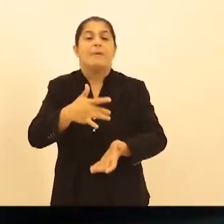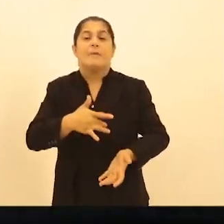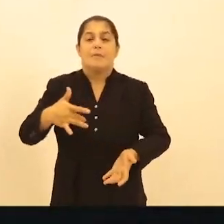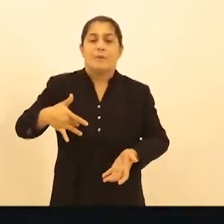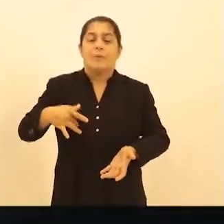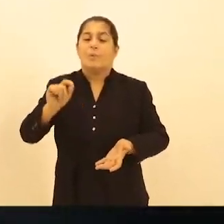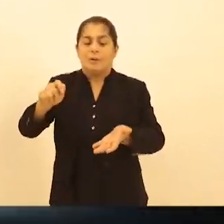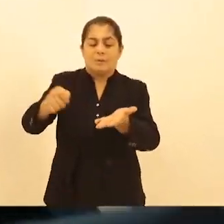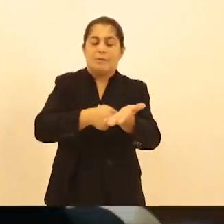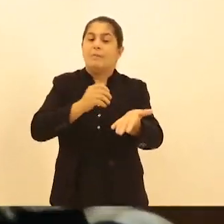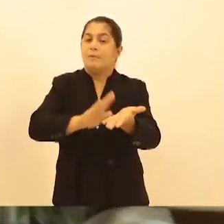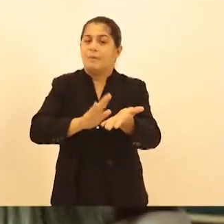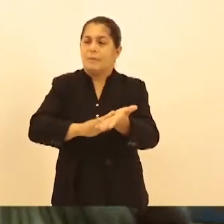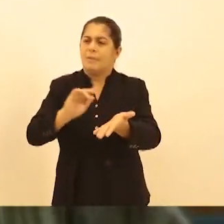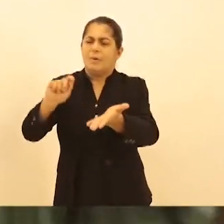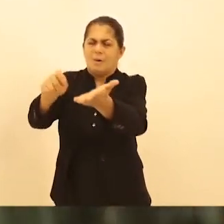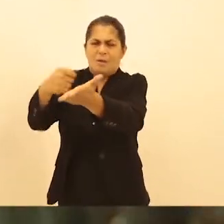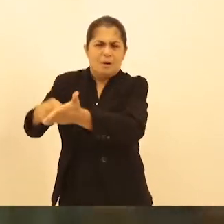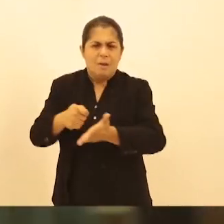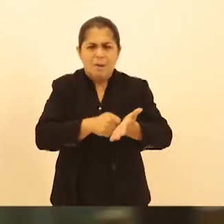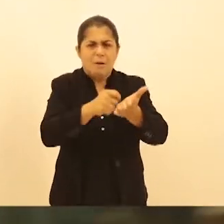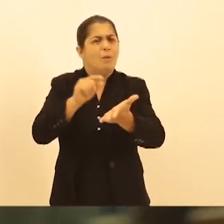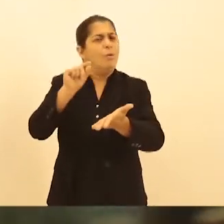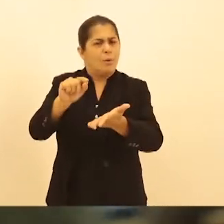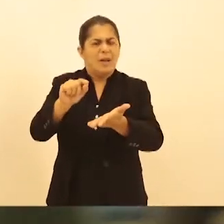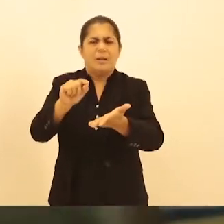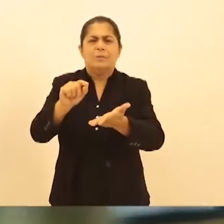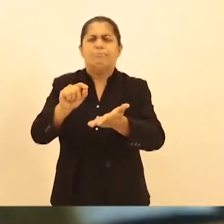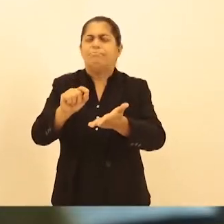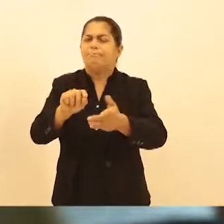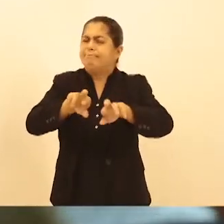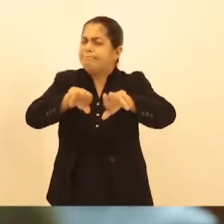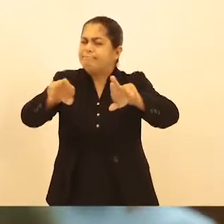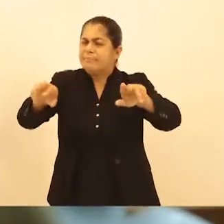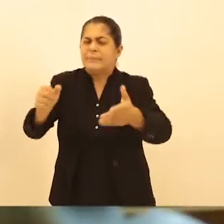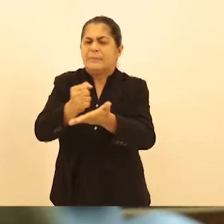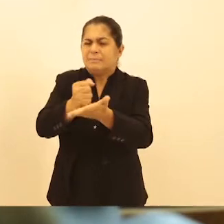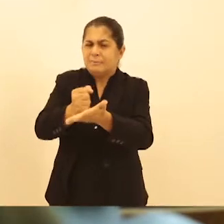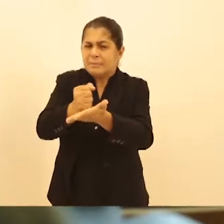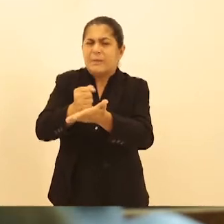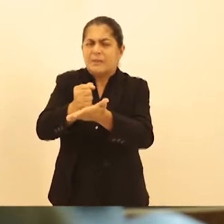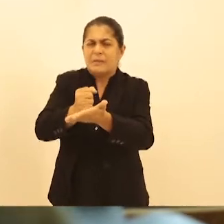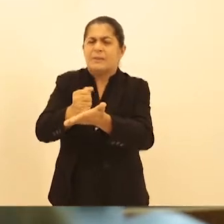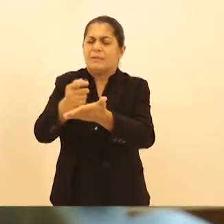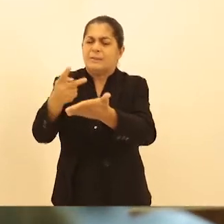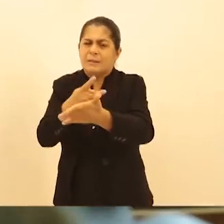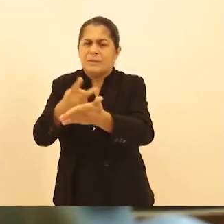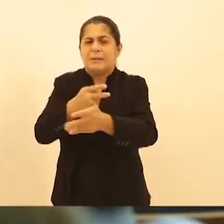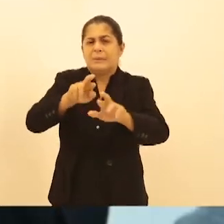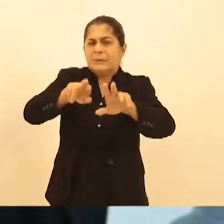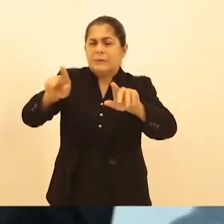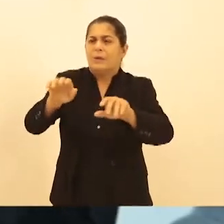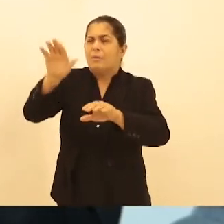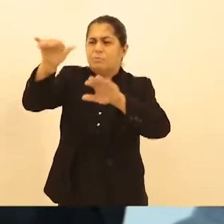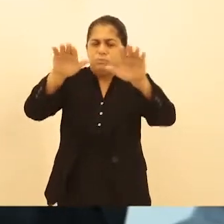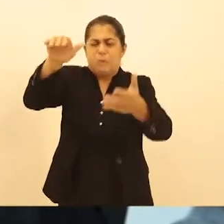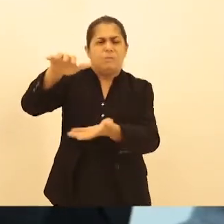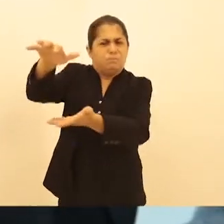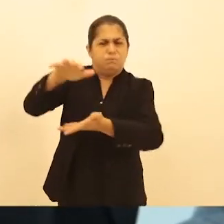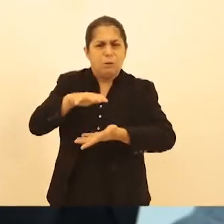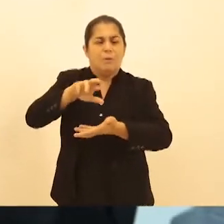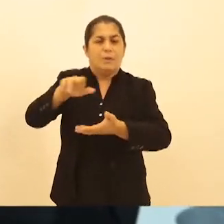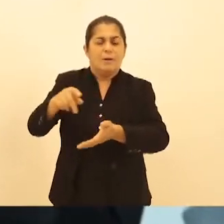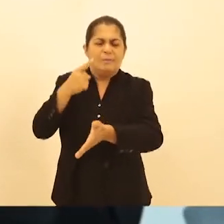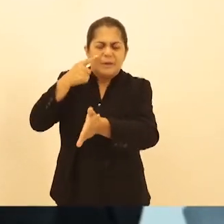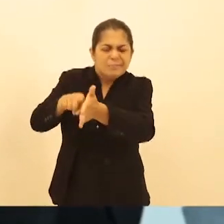conjunta que tem como objetivo recolher do mercado medicamentos que apresentam problemas de acordo com a